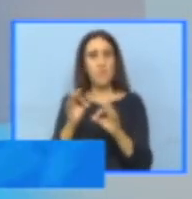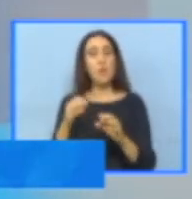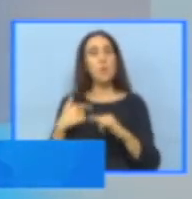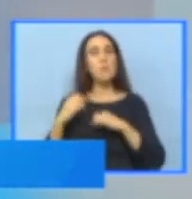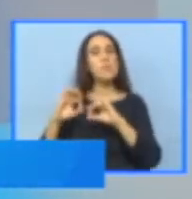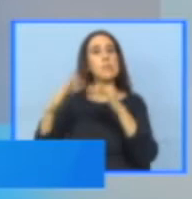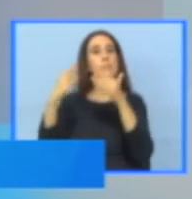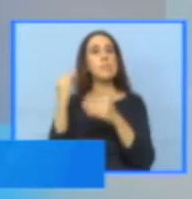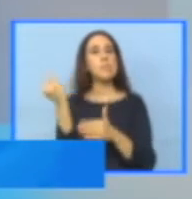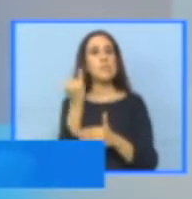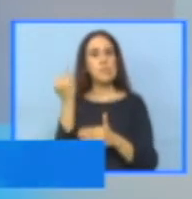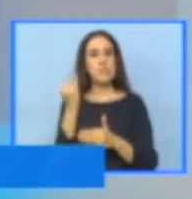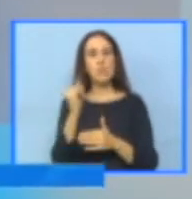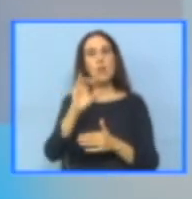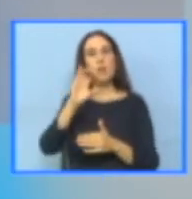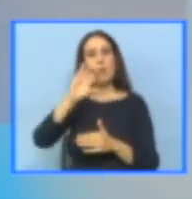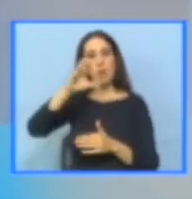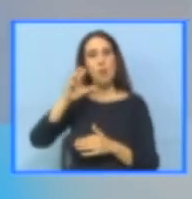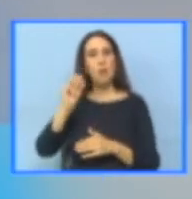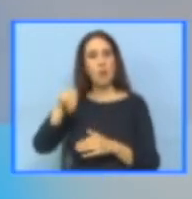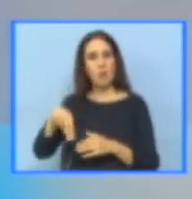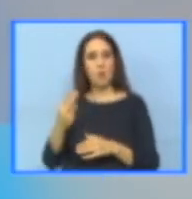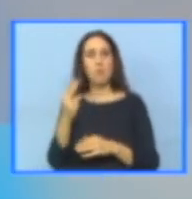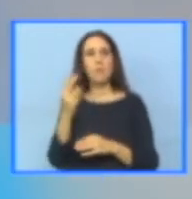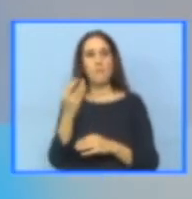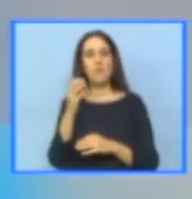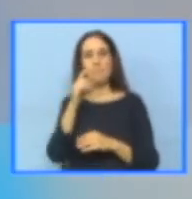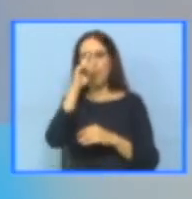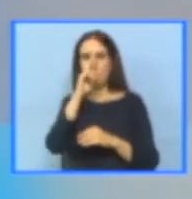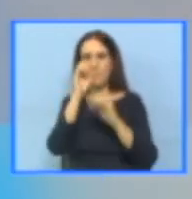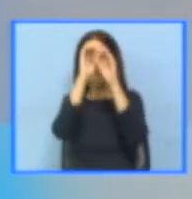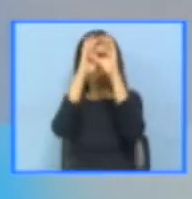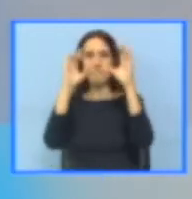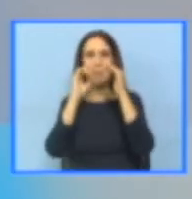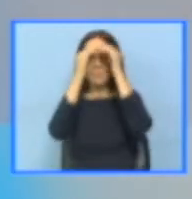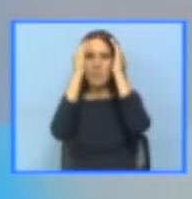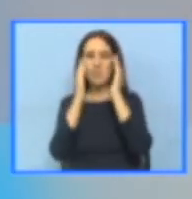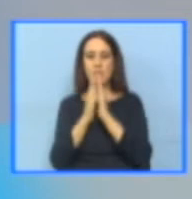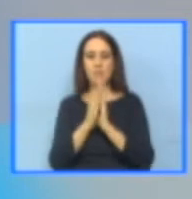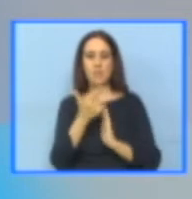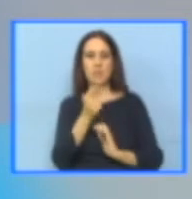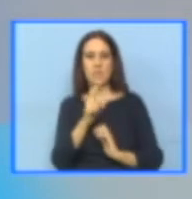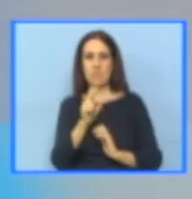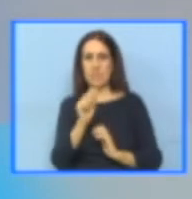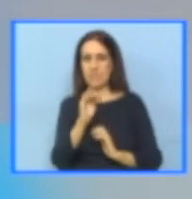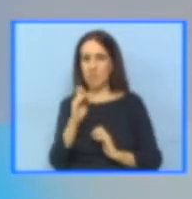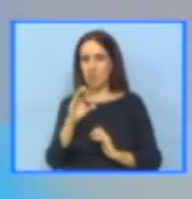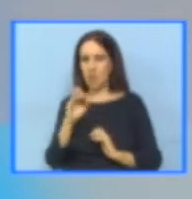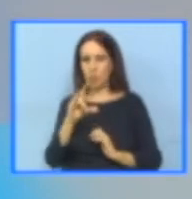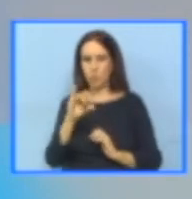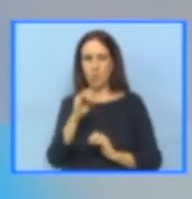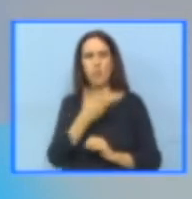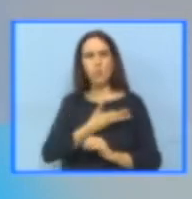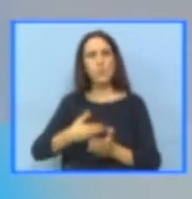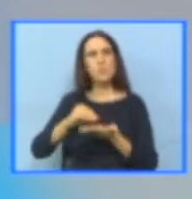da Organização das Nações Unidas que recorda Madre Teresa de Calcutá, que vamos comentar daqui a pouco com o diretor do